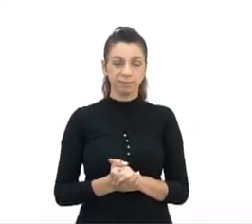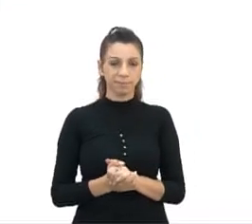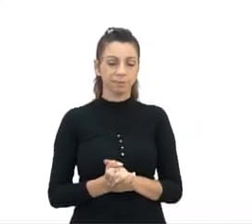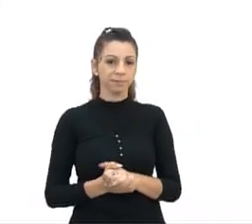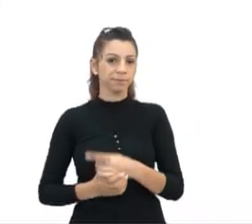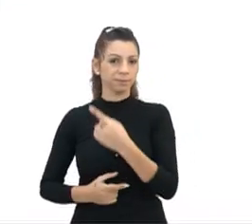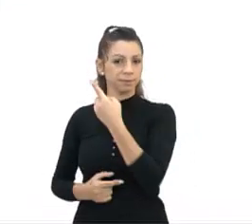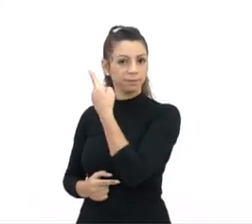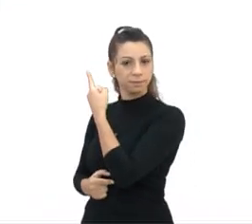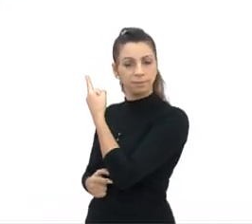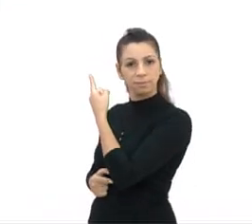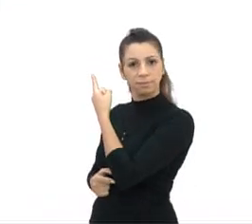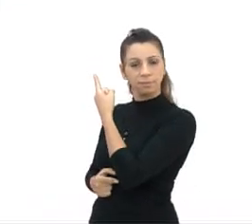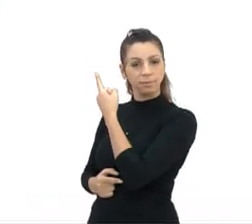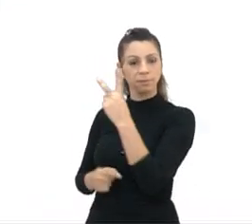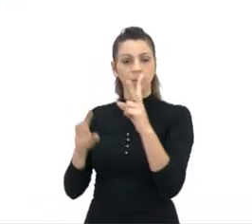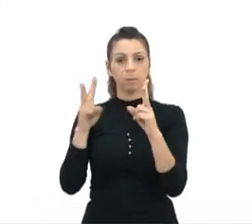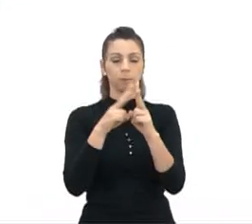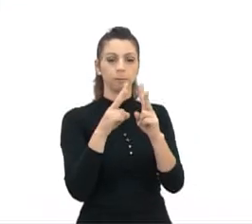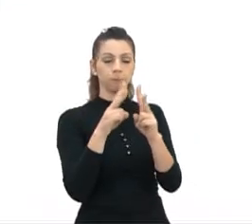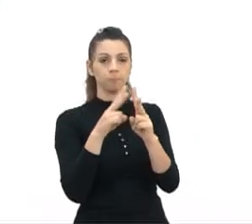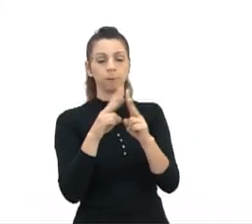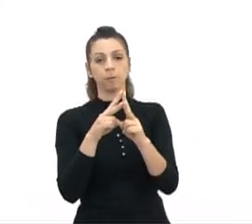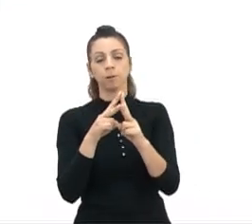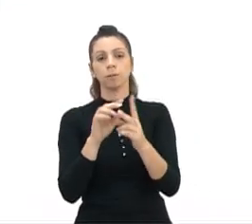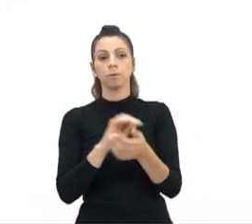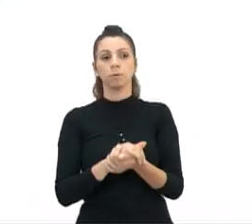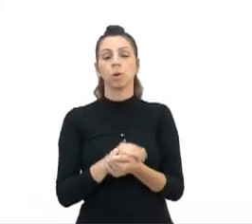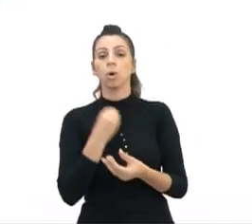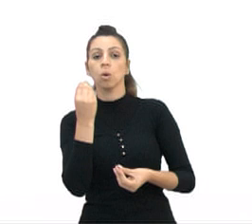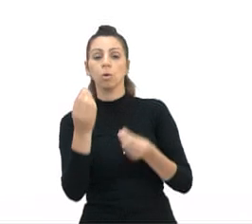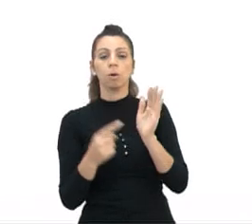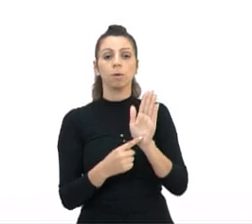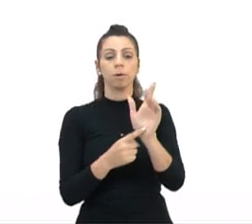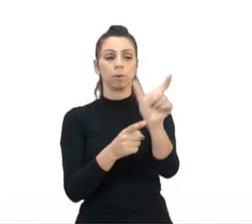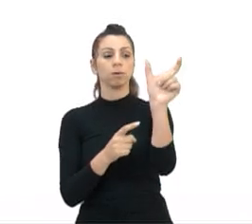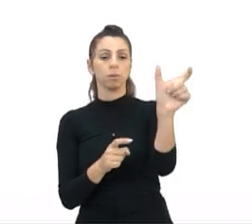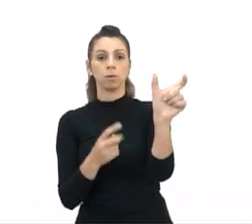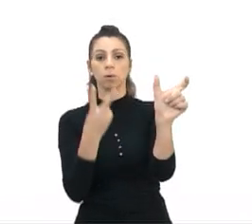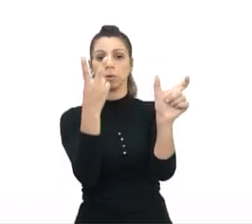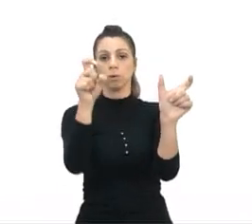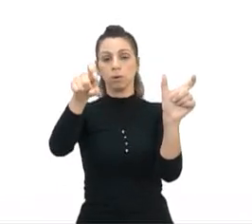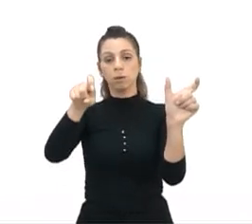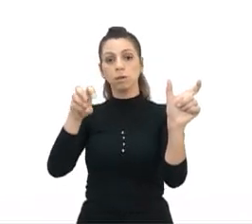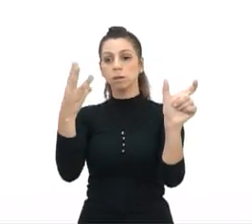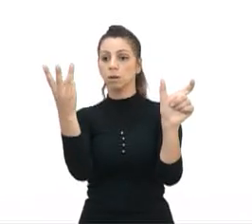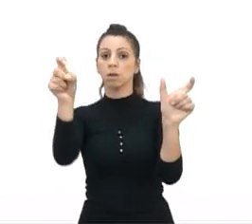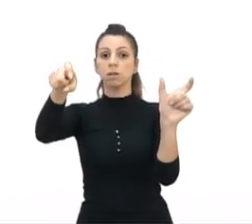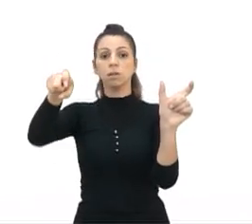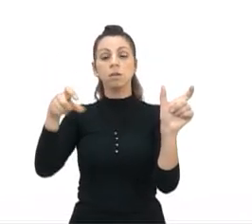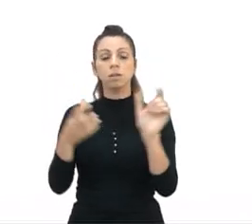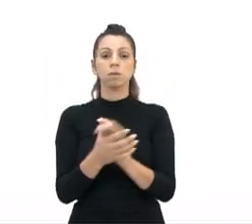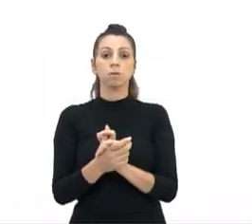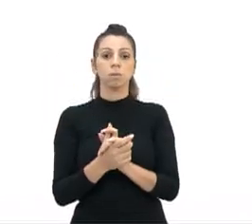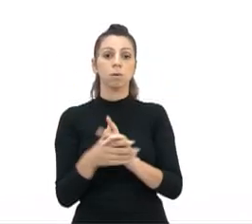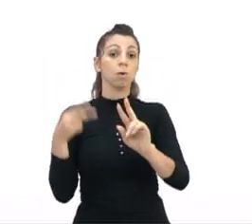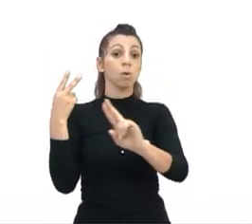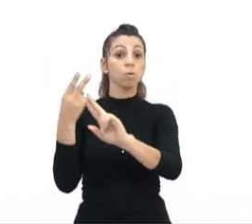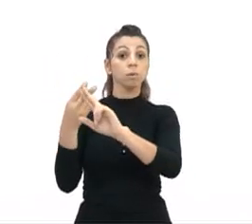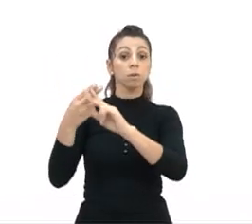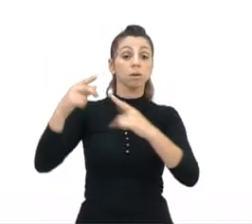Dá uma olhadinha nesses dois desafios comigo. Desafio 1. Como representar os monômios 2x e 3x usando